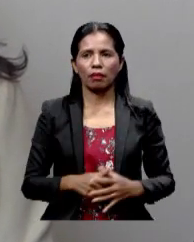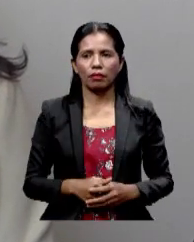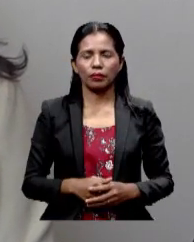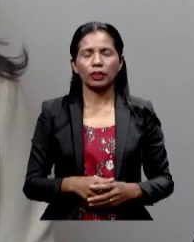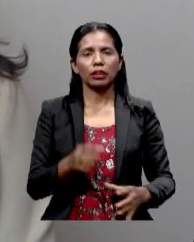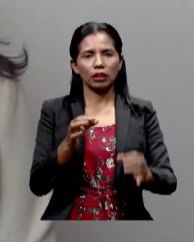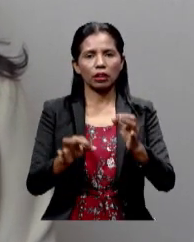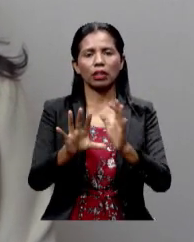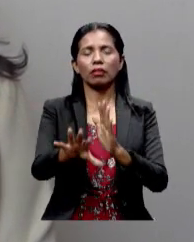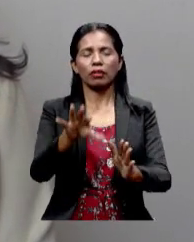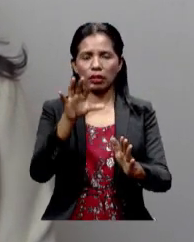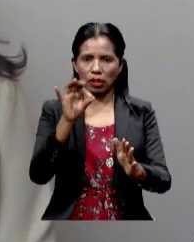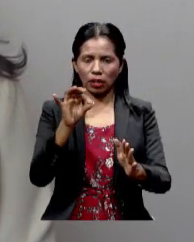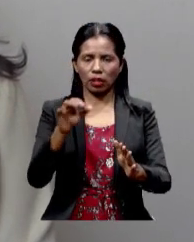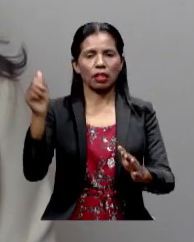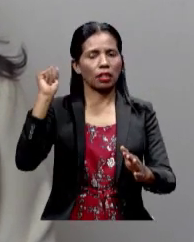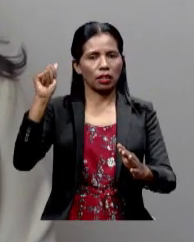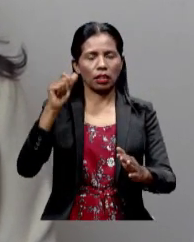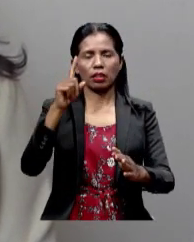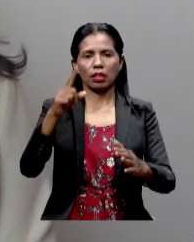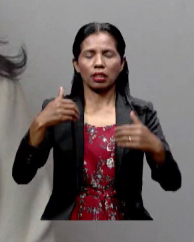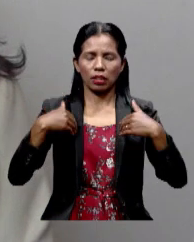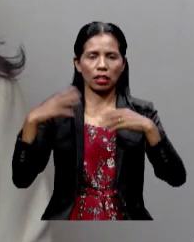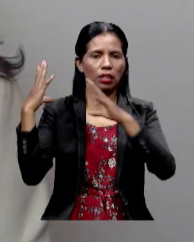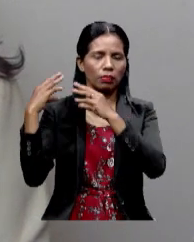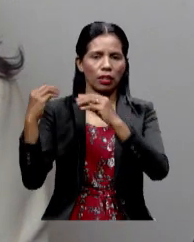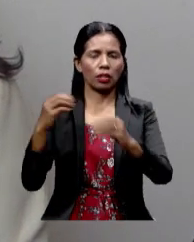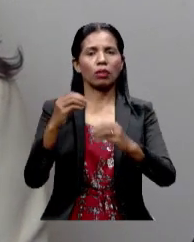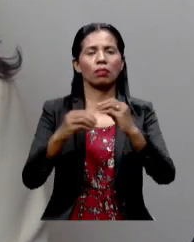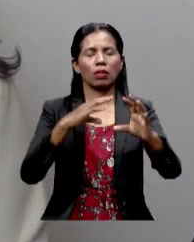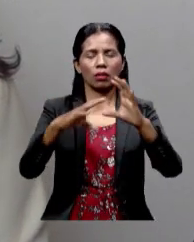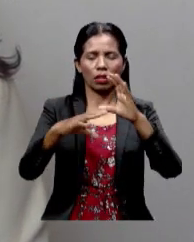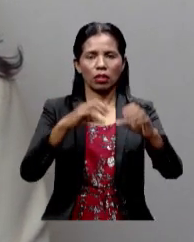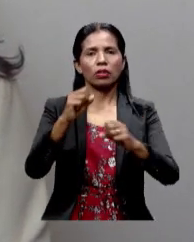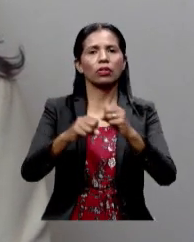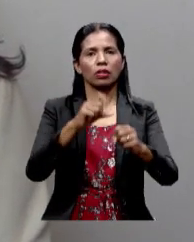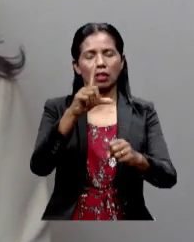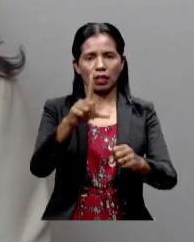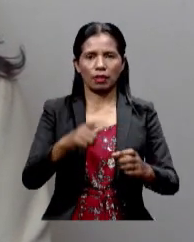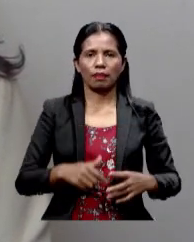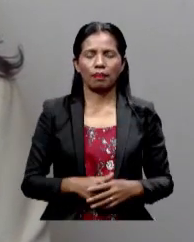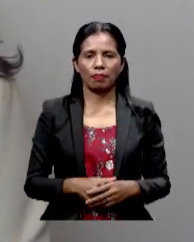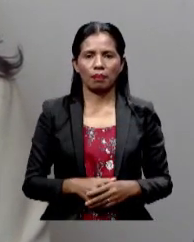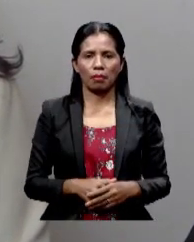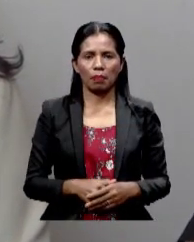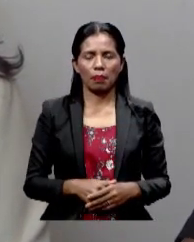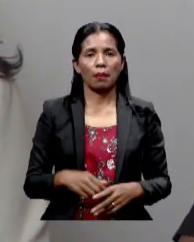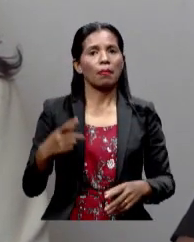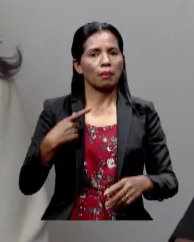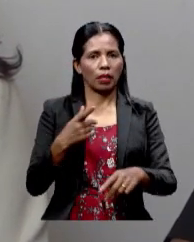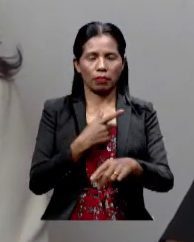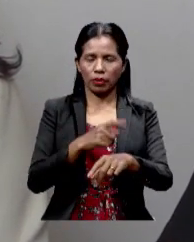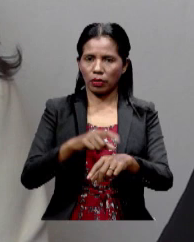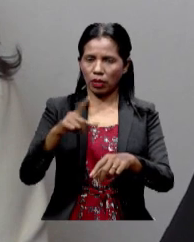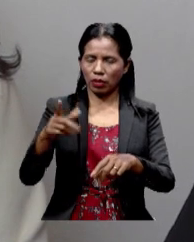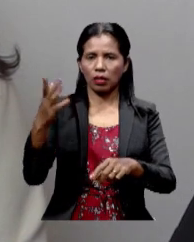hili candidato ida nebe experiência na ton ia área comunicação social. Lihusi sessão plenária Parlamento Nacional e